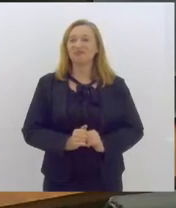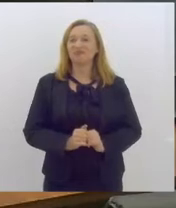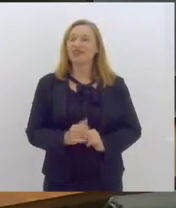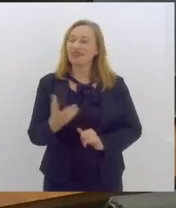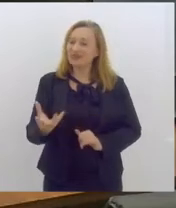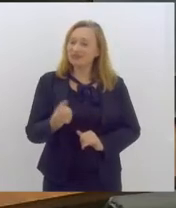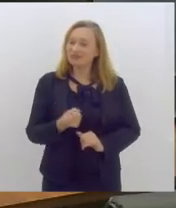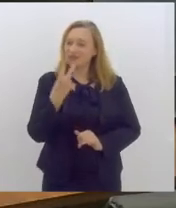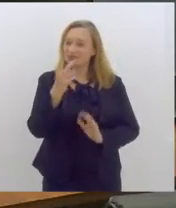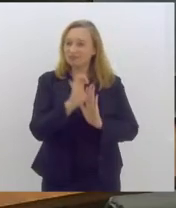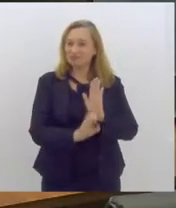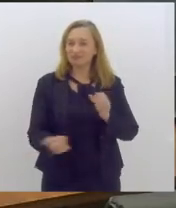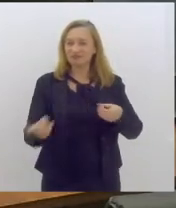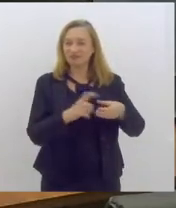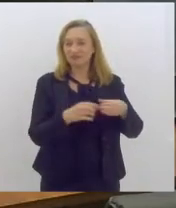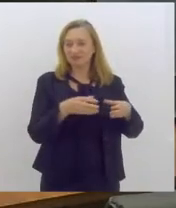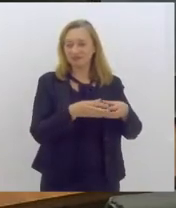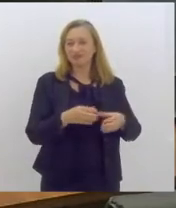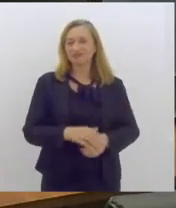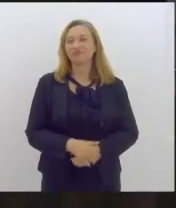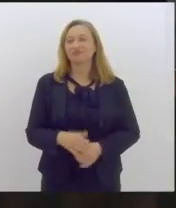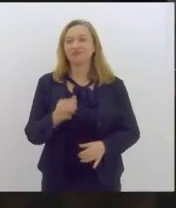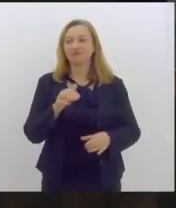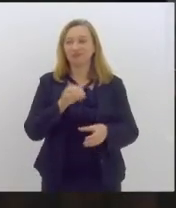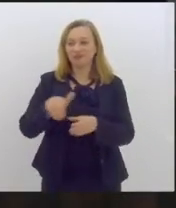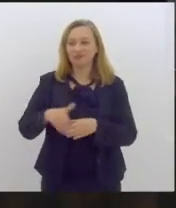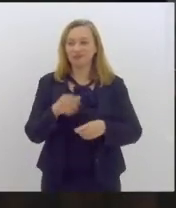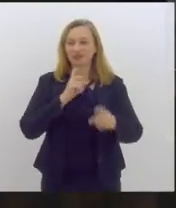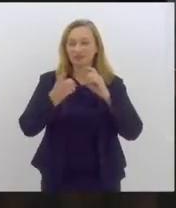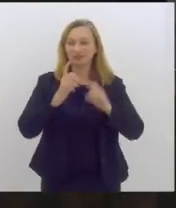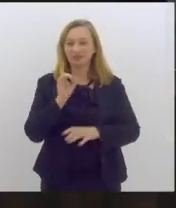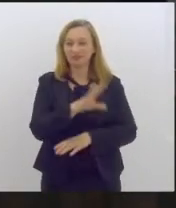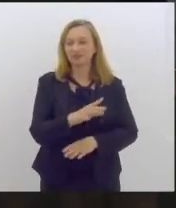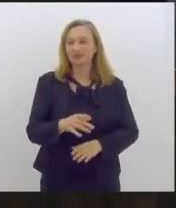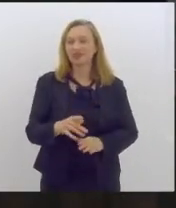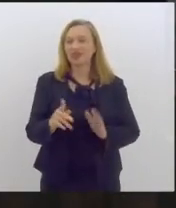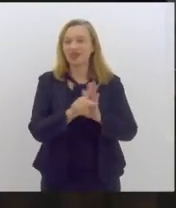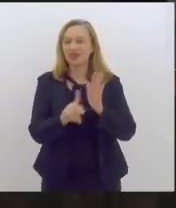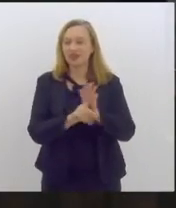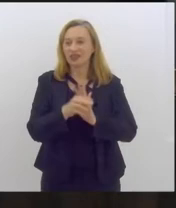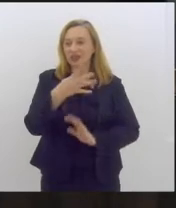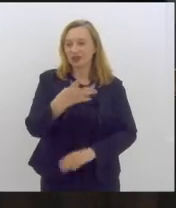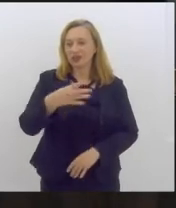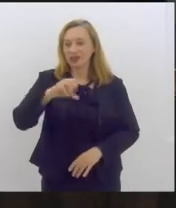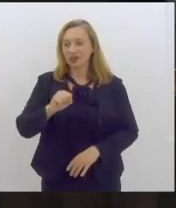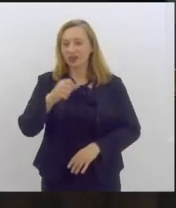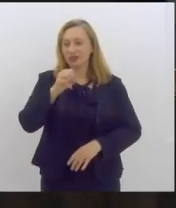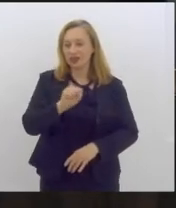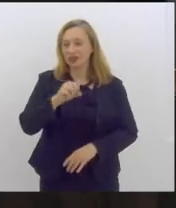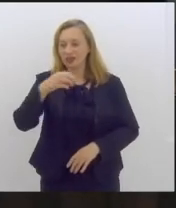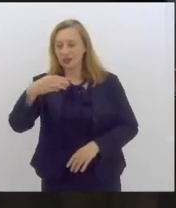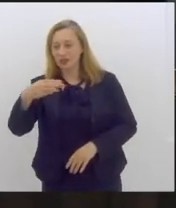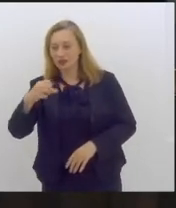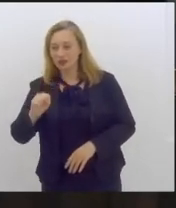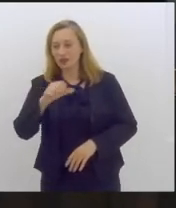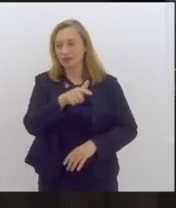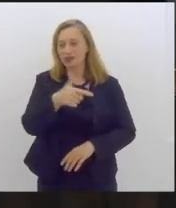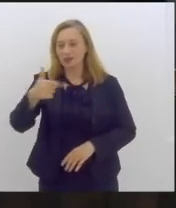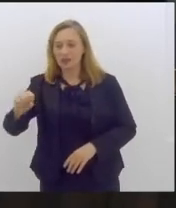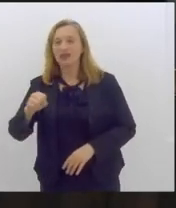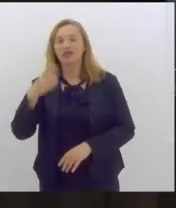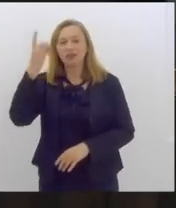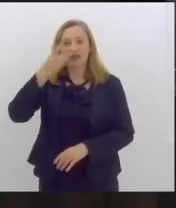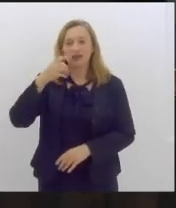recebeu duas emendas já está nas comissões em votação em discussão única projeto de lei 4088 de 18 de autoria do Deputado